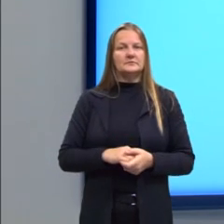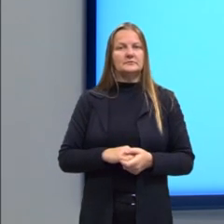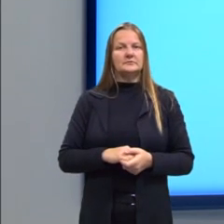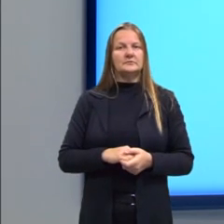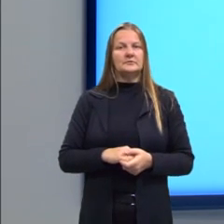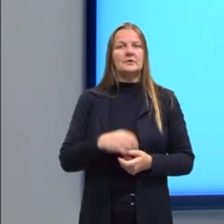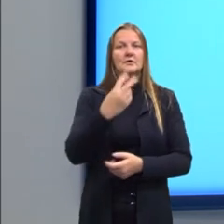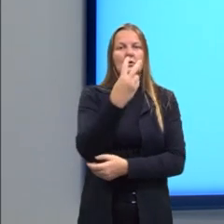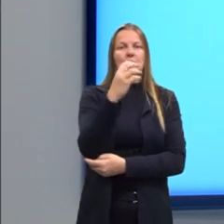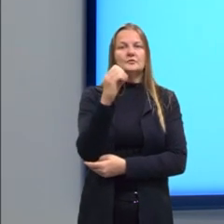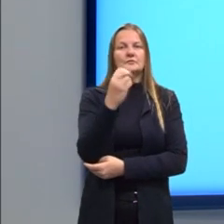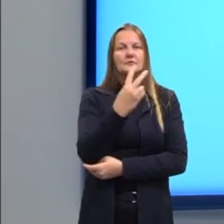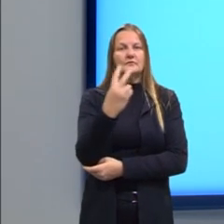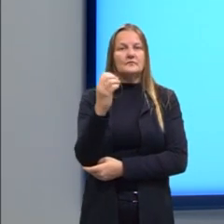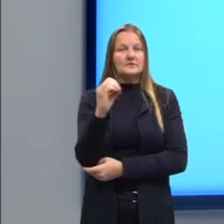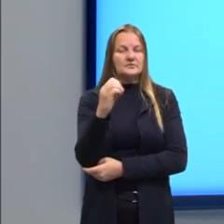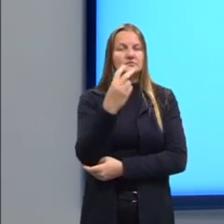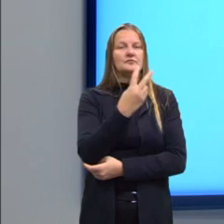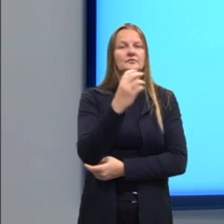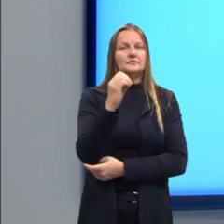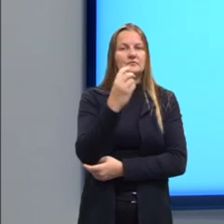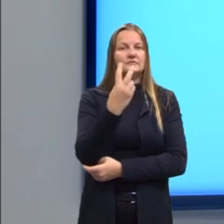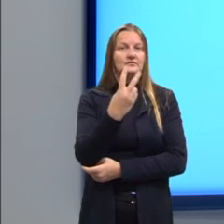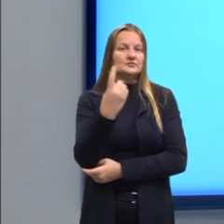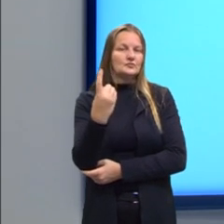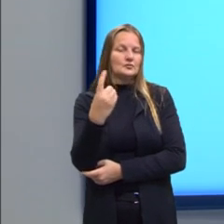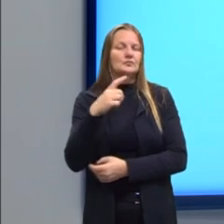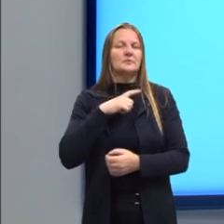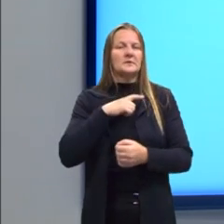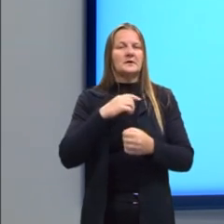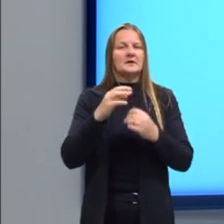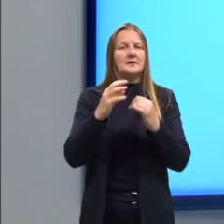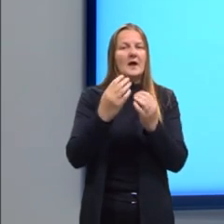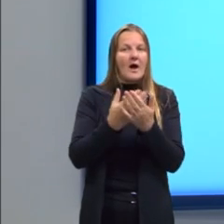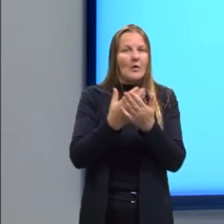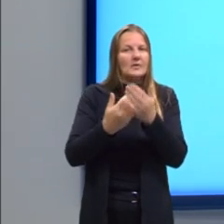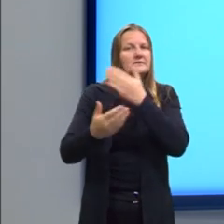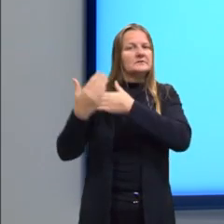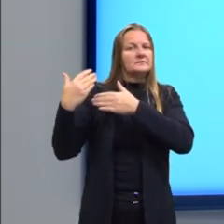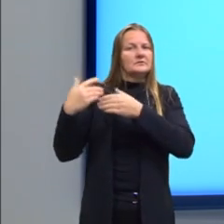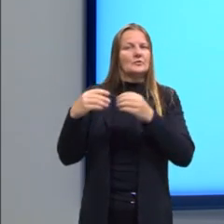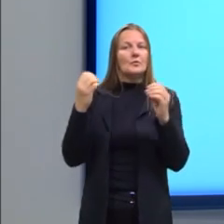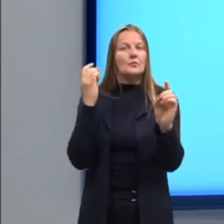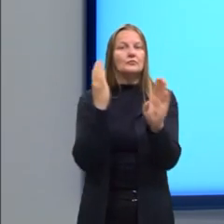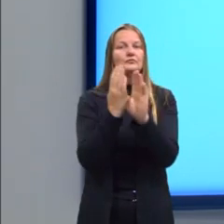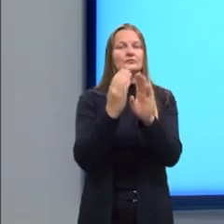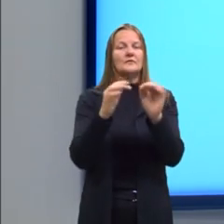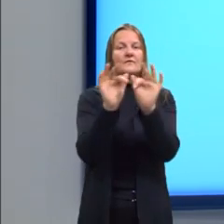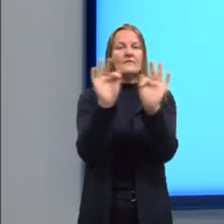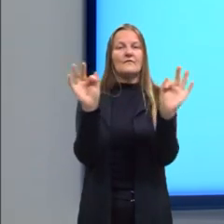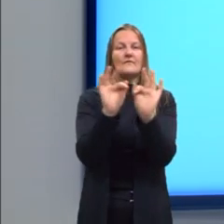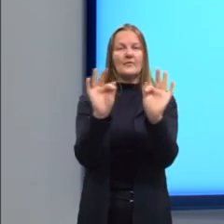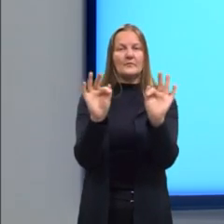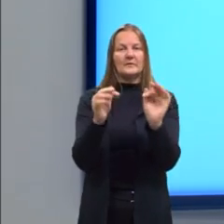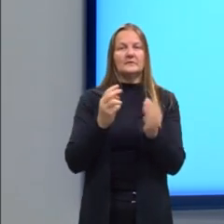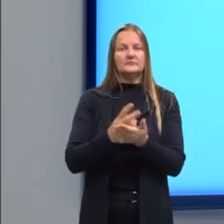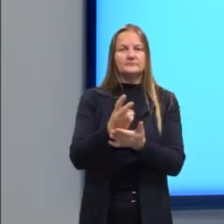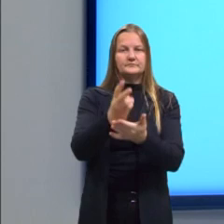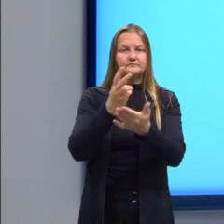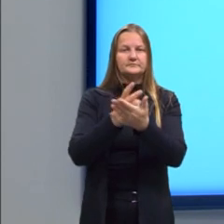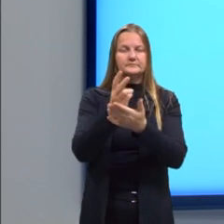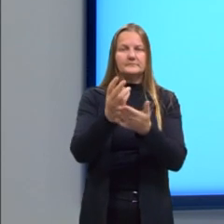de 2020/2021 tá como chega neste valor aqui nessa forma de